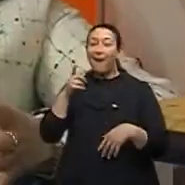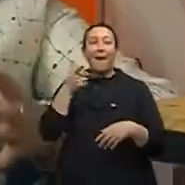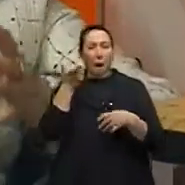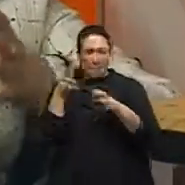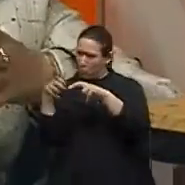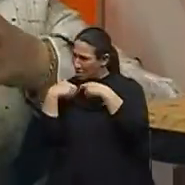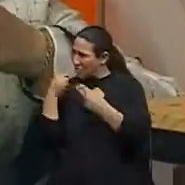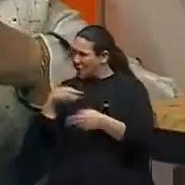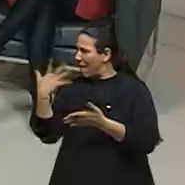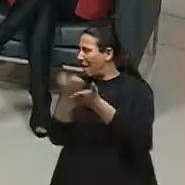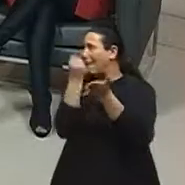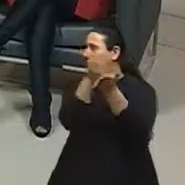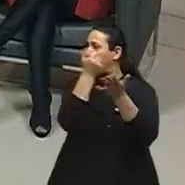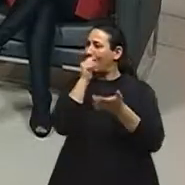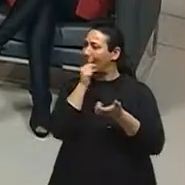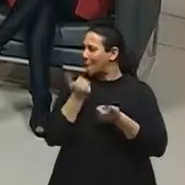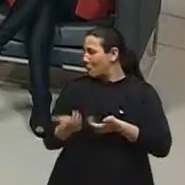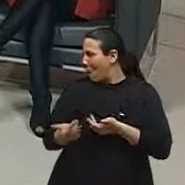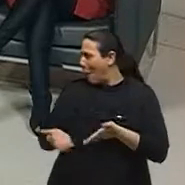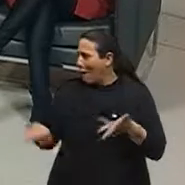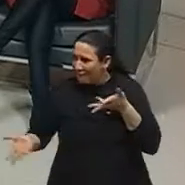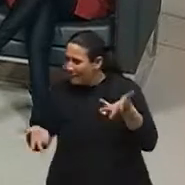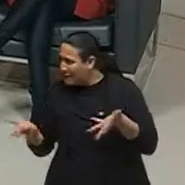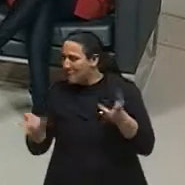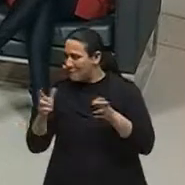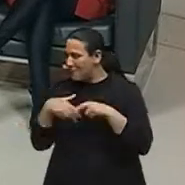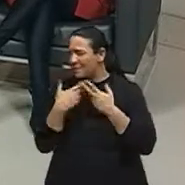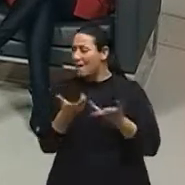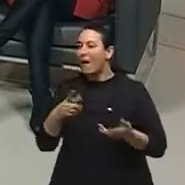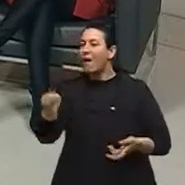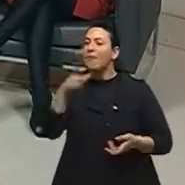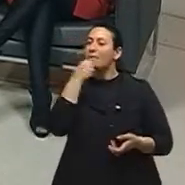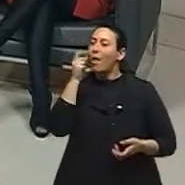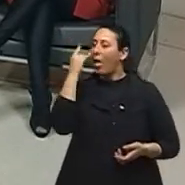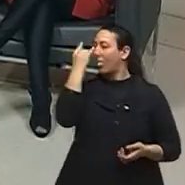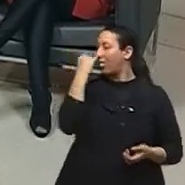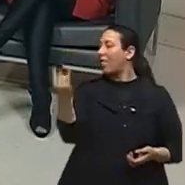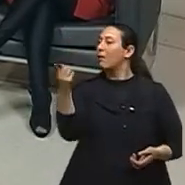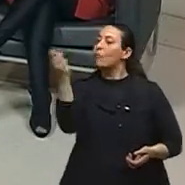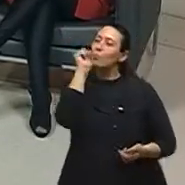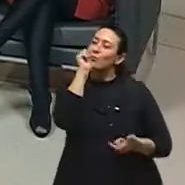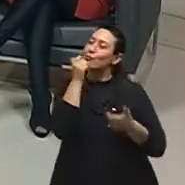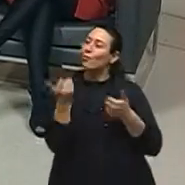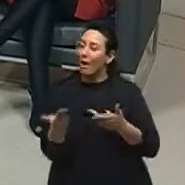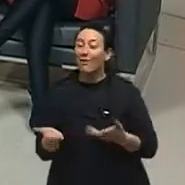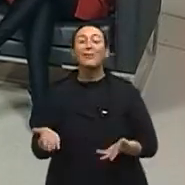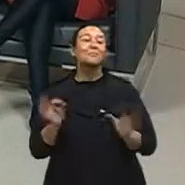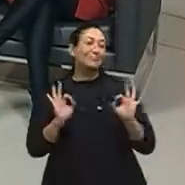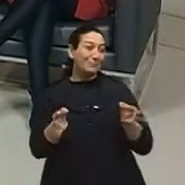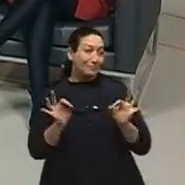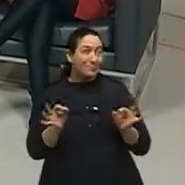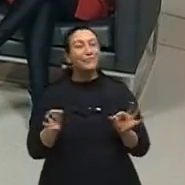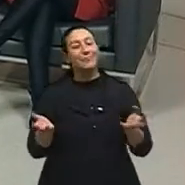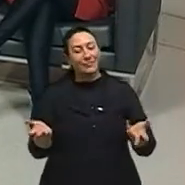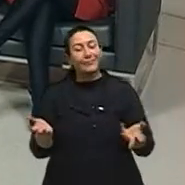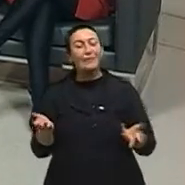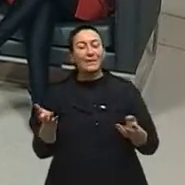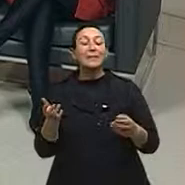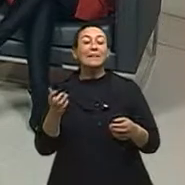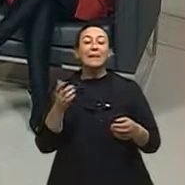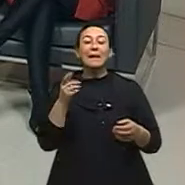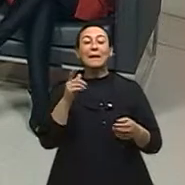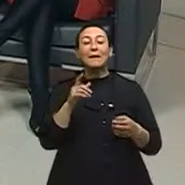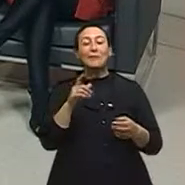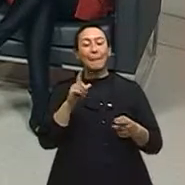é mesmo vou falar isso porque que por que que eles se Encantam com as meninas as meninas então não pensar o